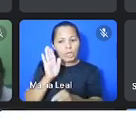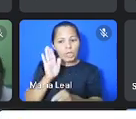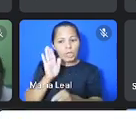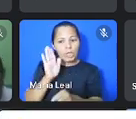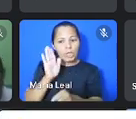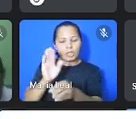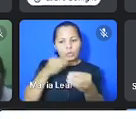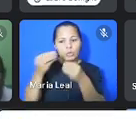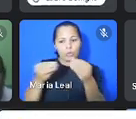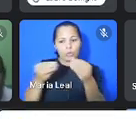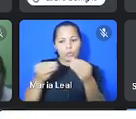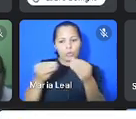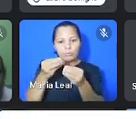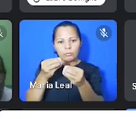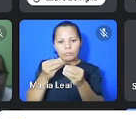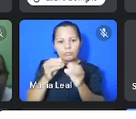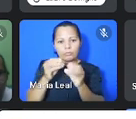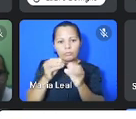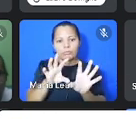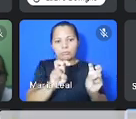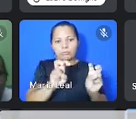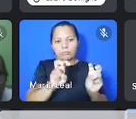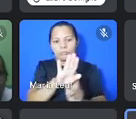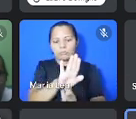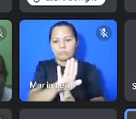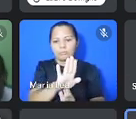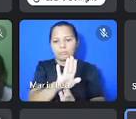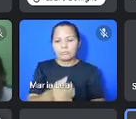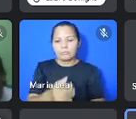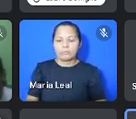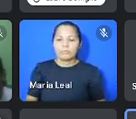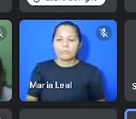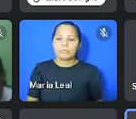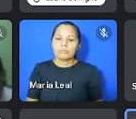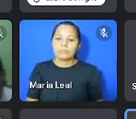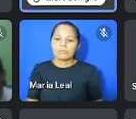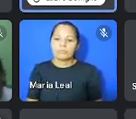aqui. Lauro, pode falar.